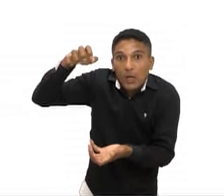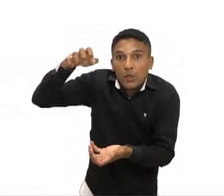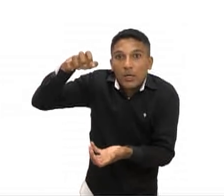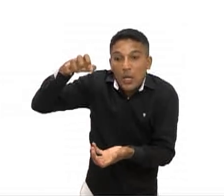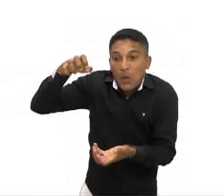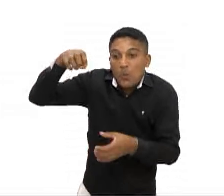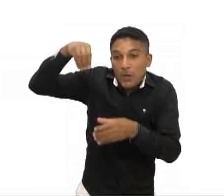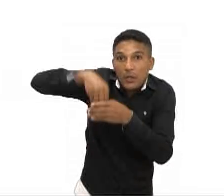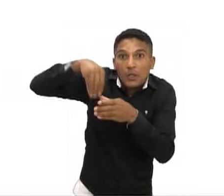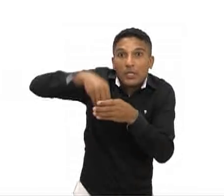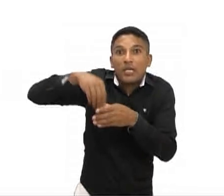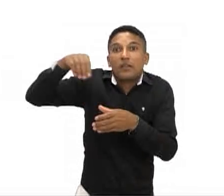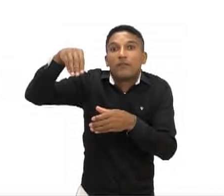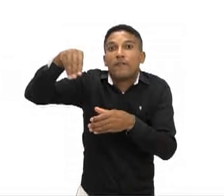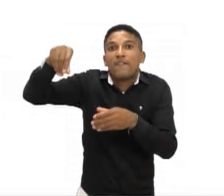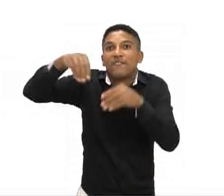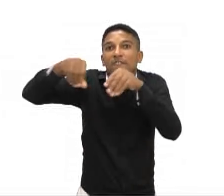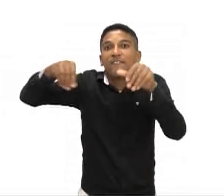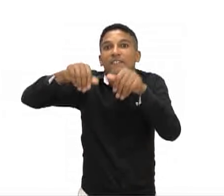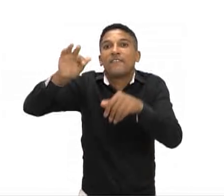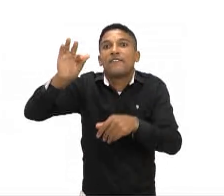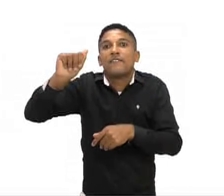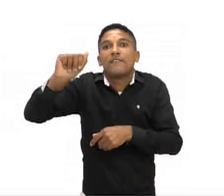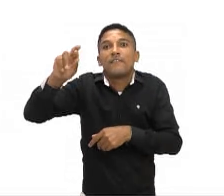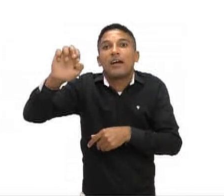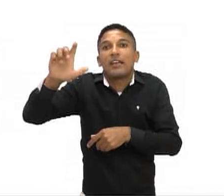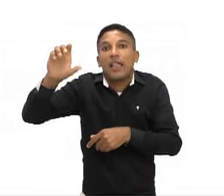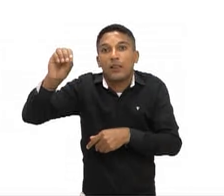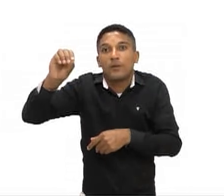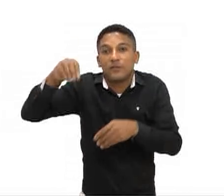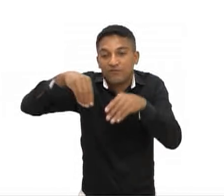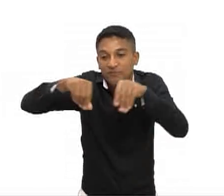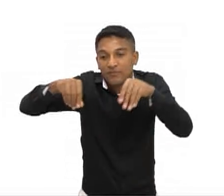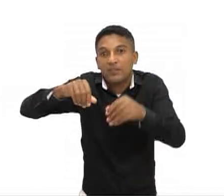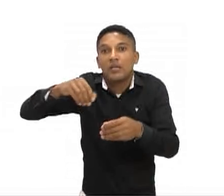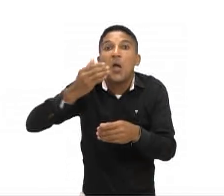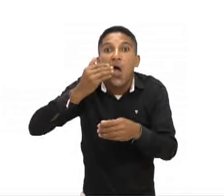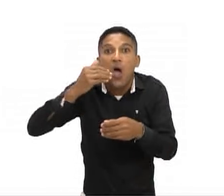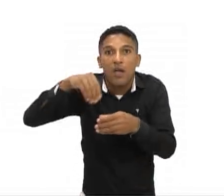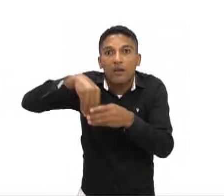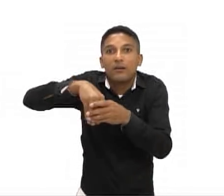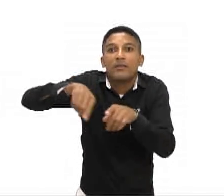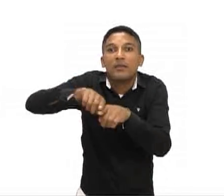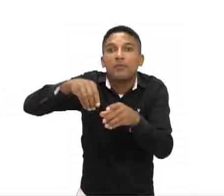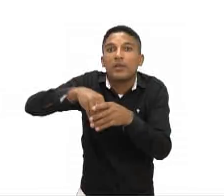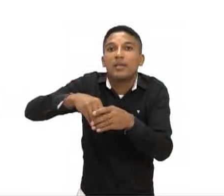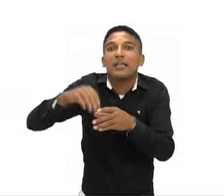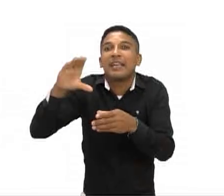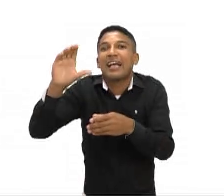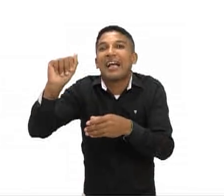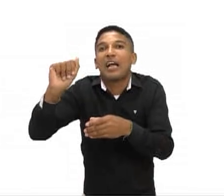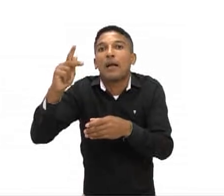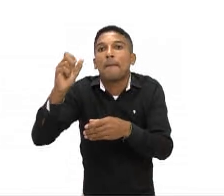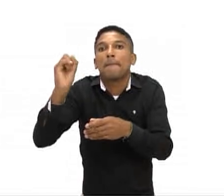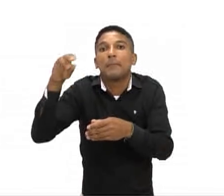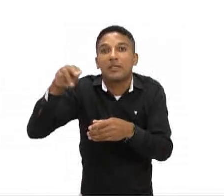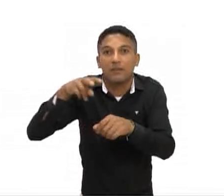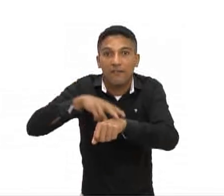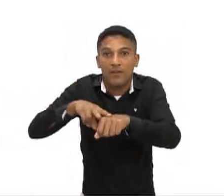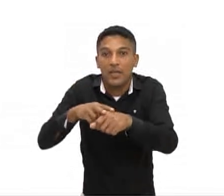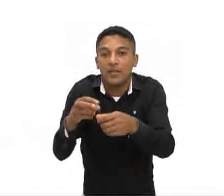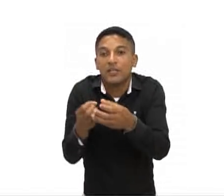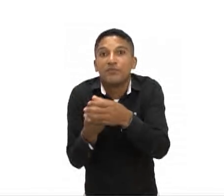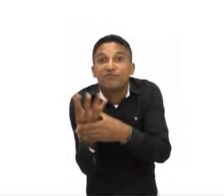e outro de capim. Deixou o saco no chão e ficou bem pertinho, imóvel, à espera de que